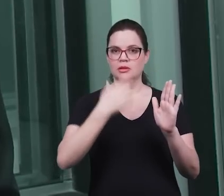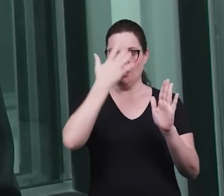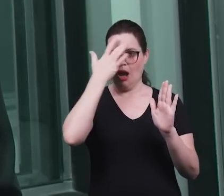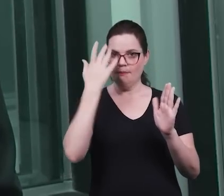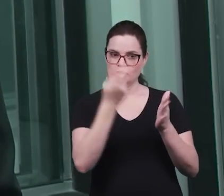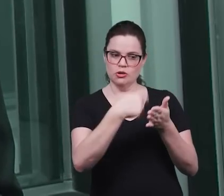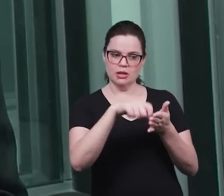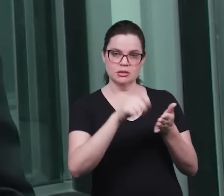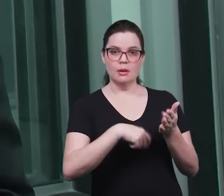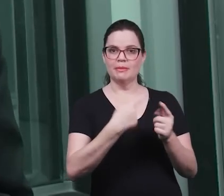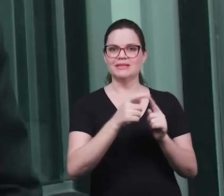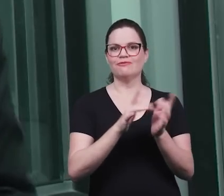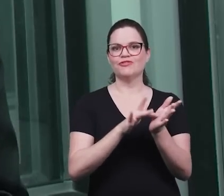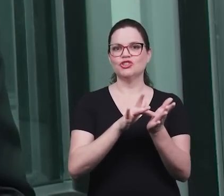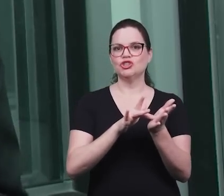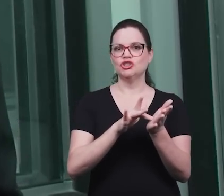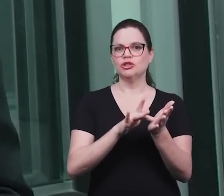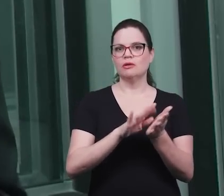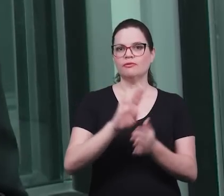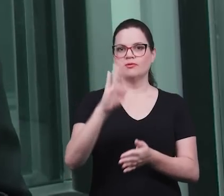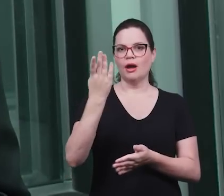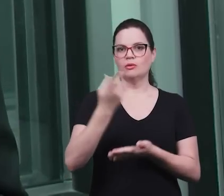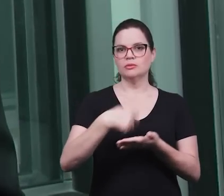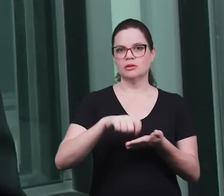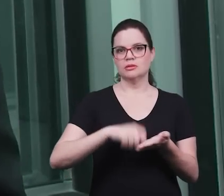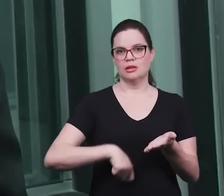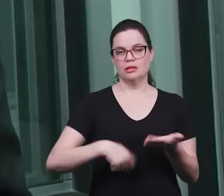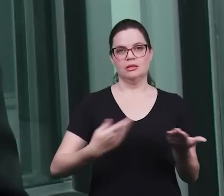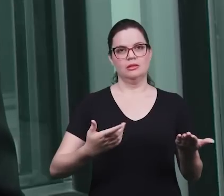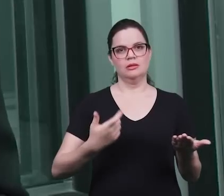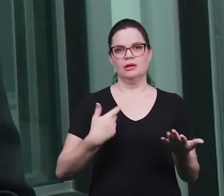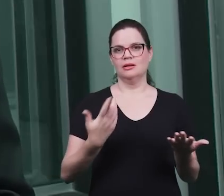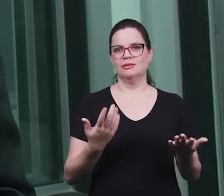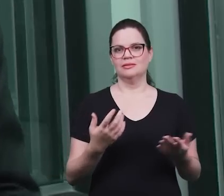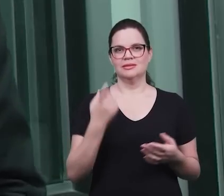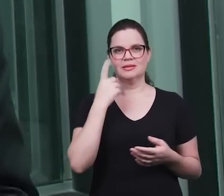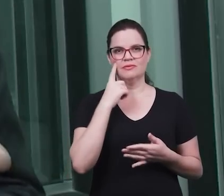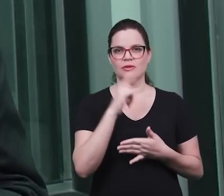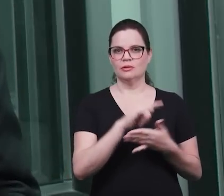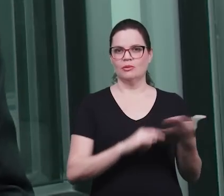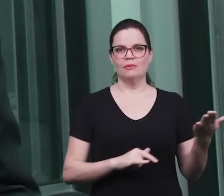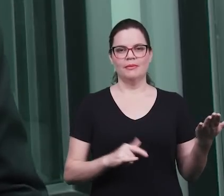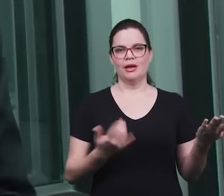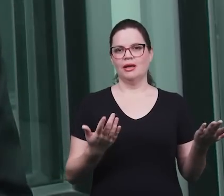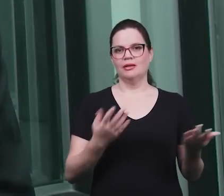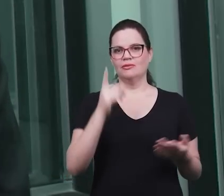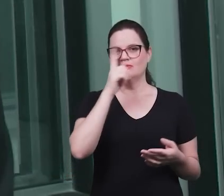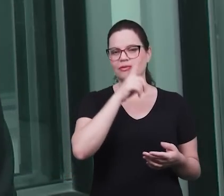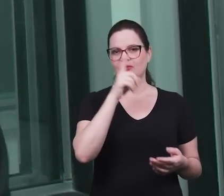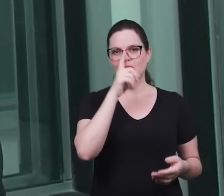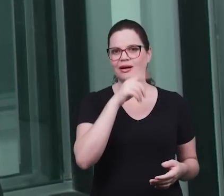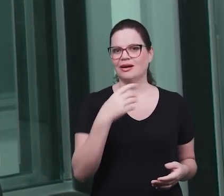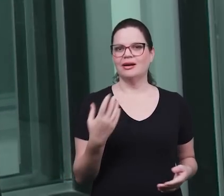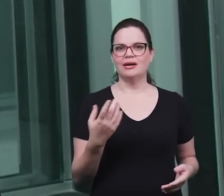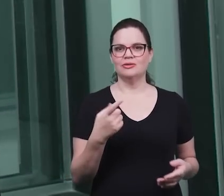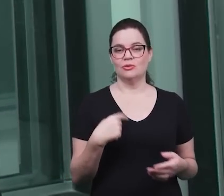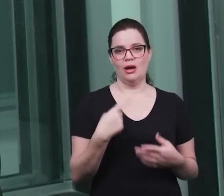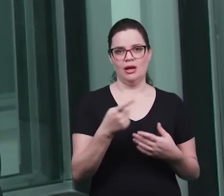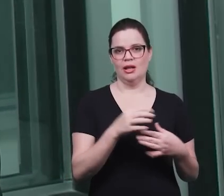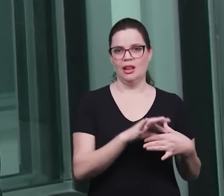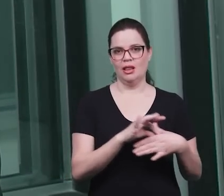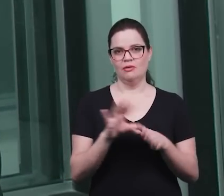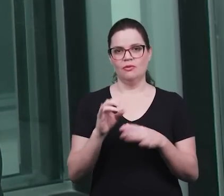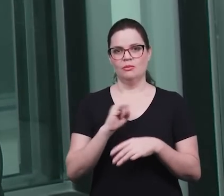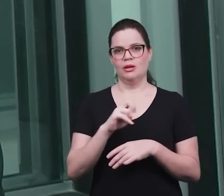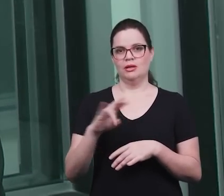associou. Mas, muitas das vezes, assim, extremamente frágil a documentação, e passou pelo INSS e ele deixou o negócio acontecer.